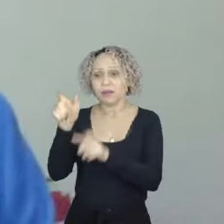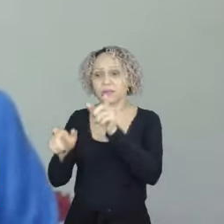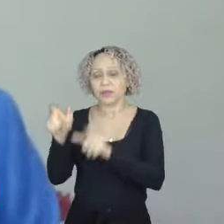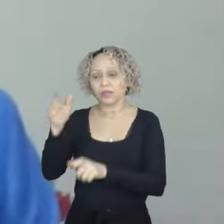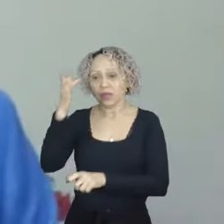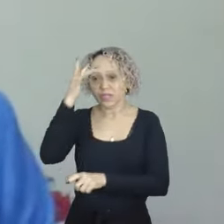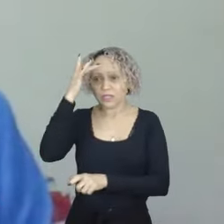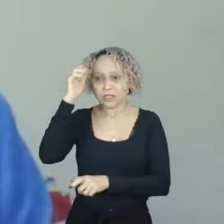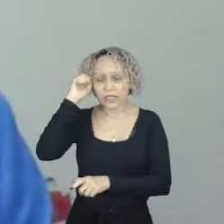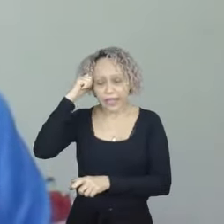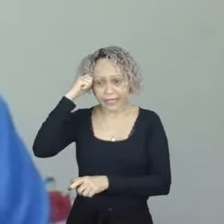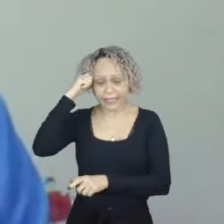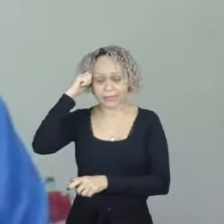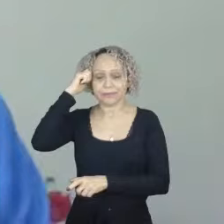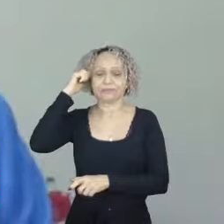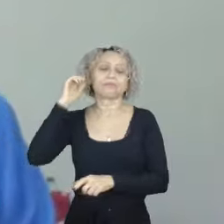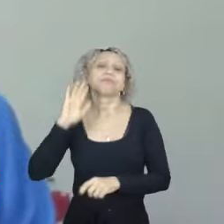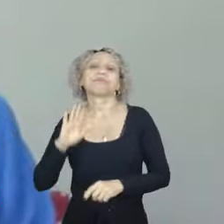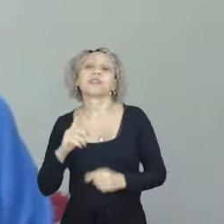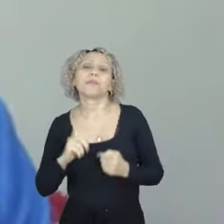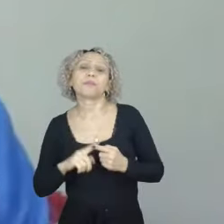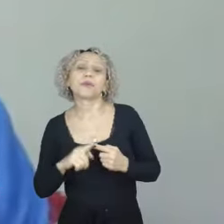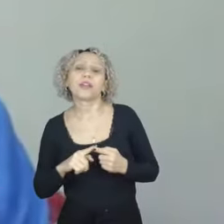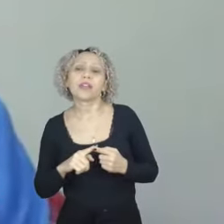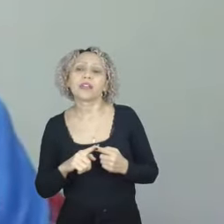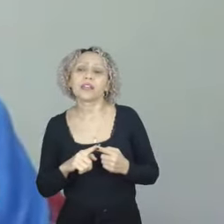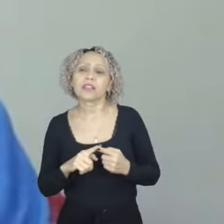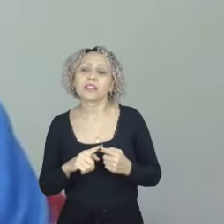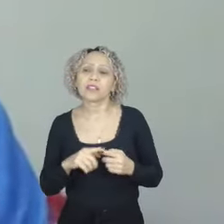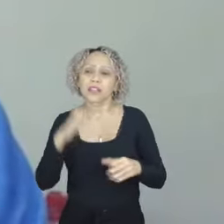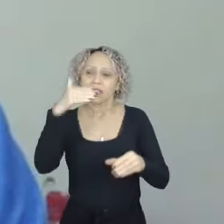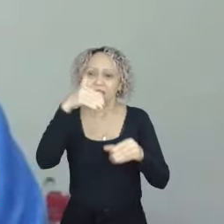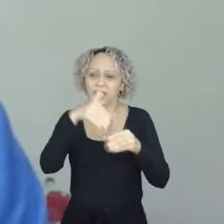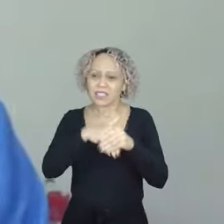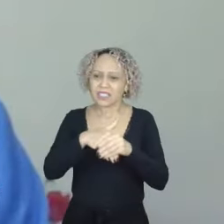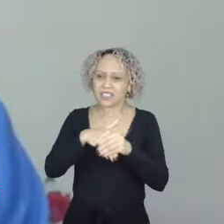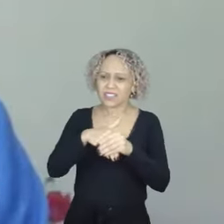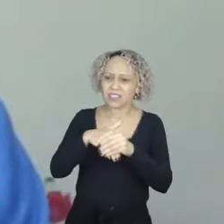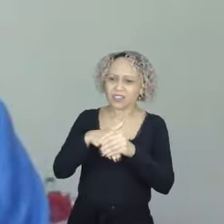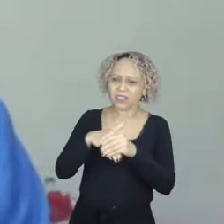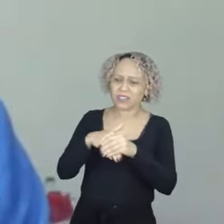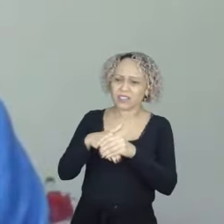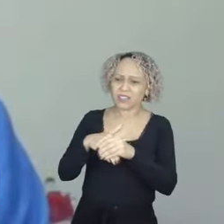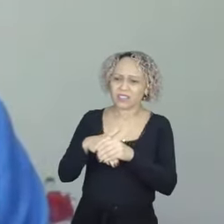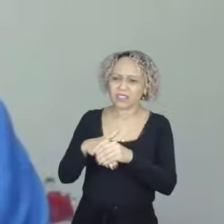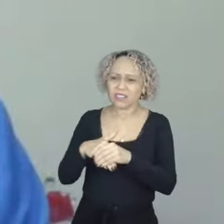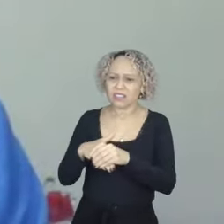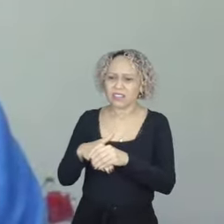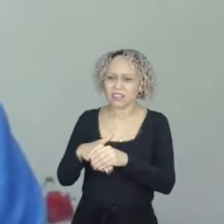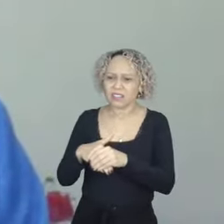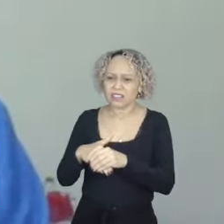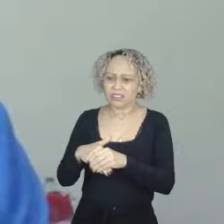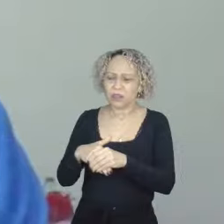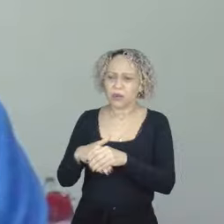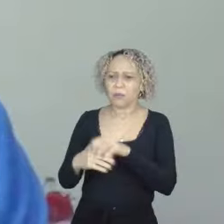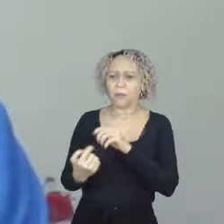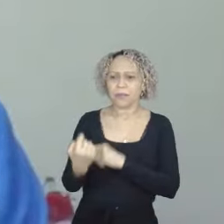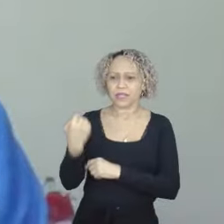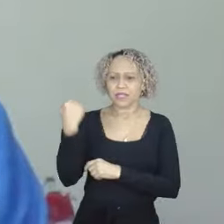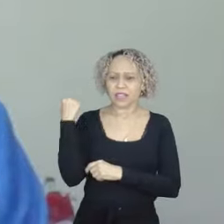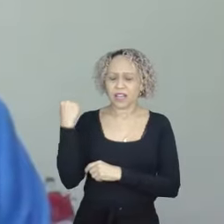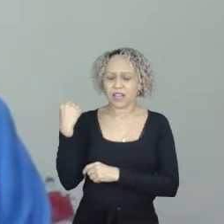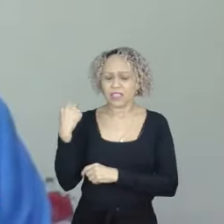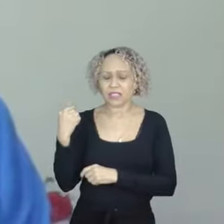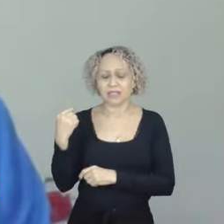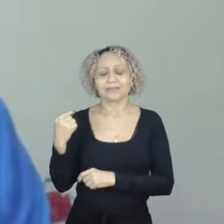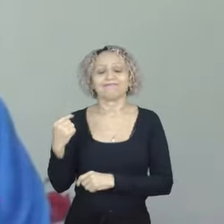ela surgiu porque nós tivemos, nas eleições passadas, muitas distorções de pessoas que, na grande maioria, se